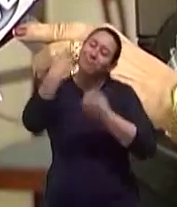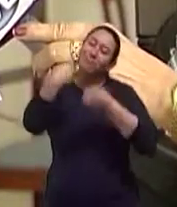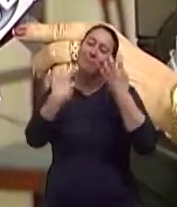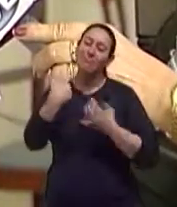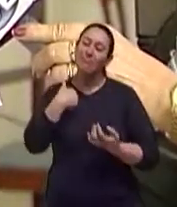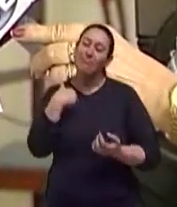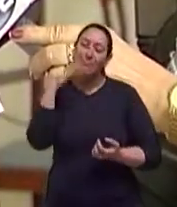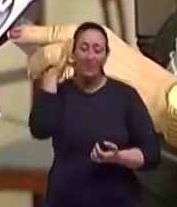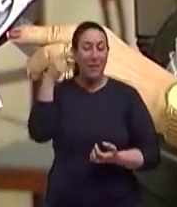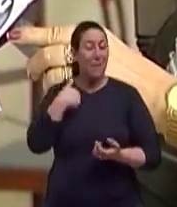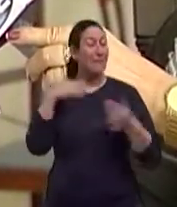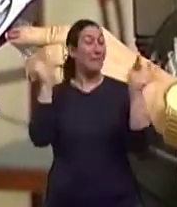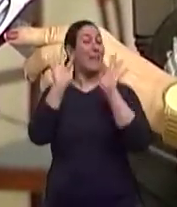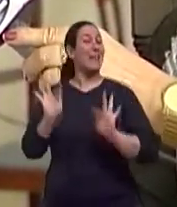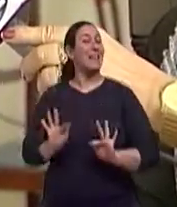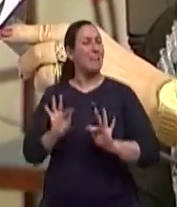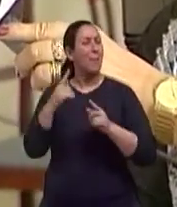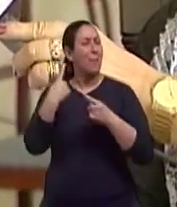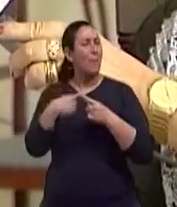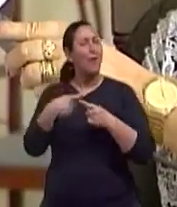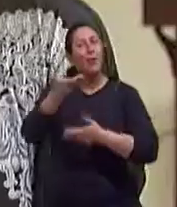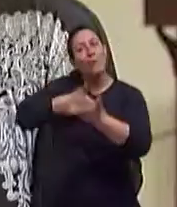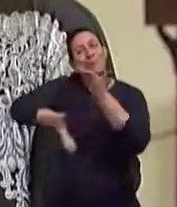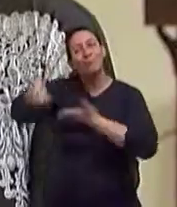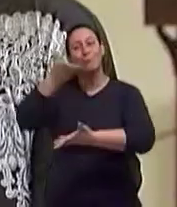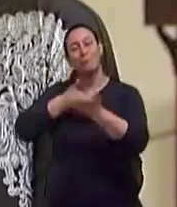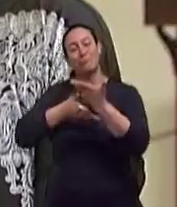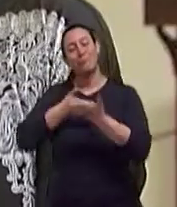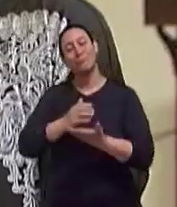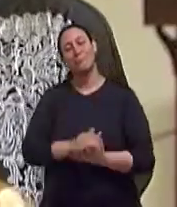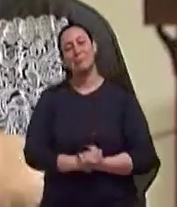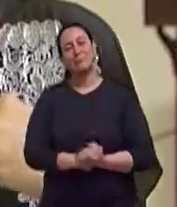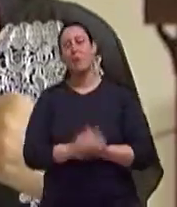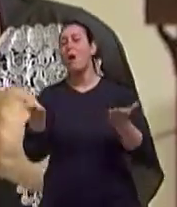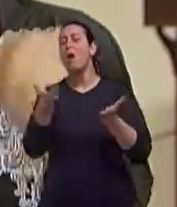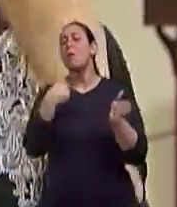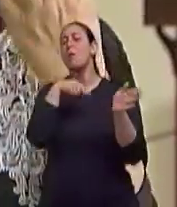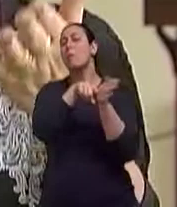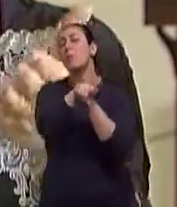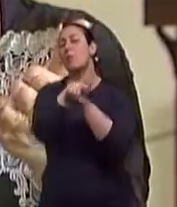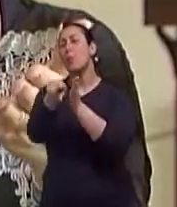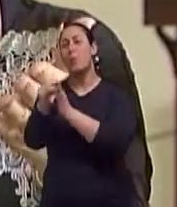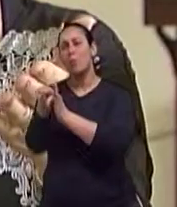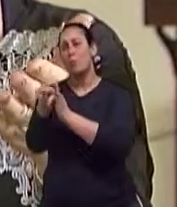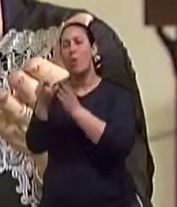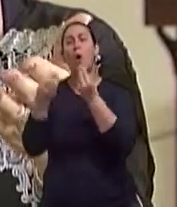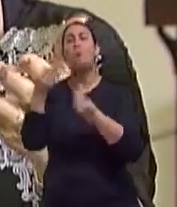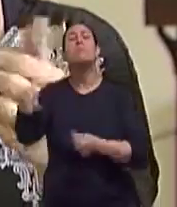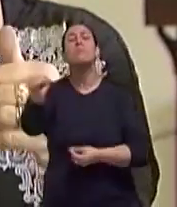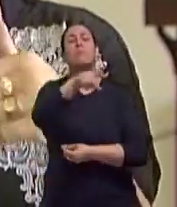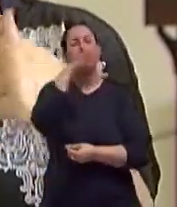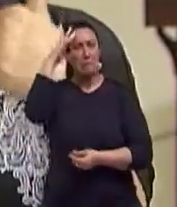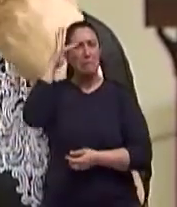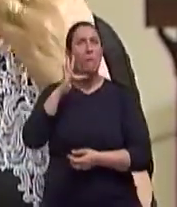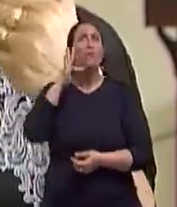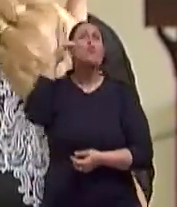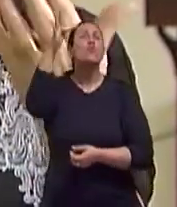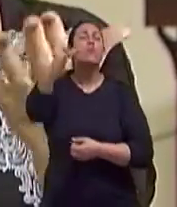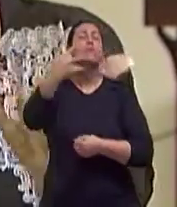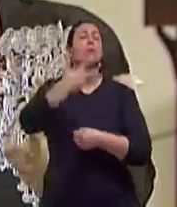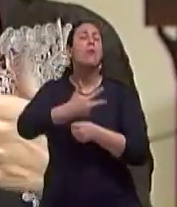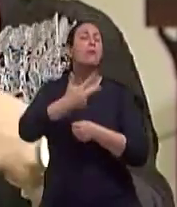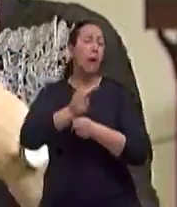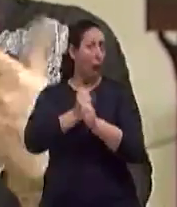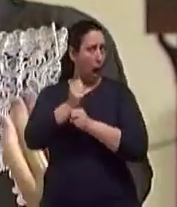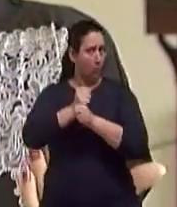muito feliz sabe com as coisas que ela compartilha comigo agora eu quero saber de vocês como é que você se vê em velhos daqui a